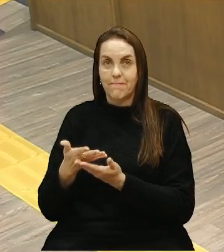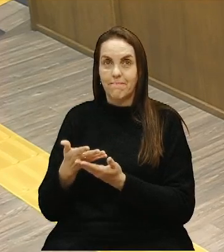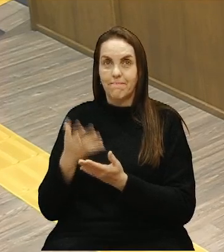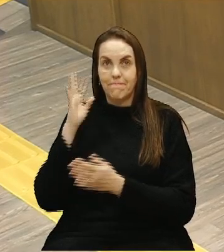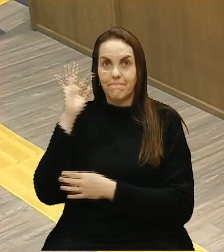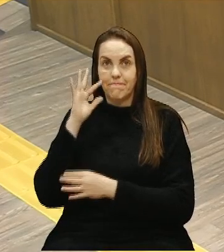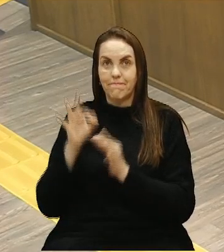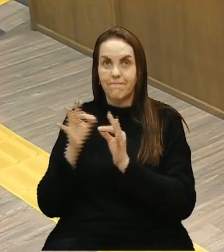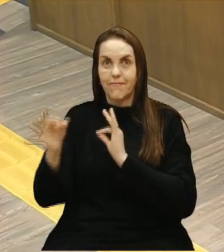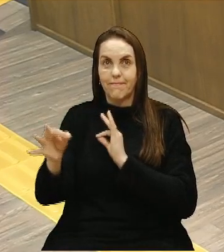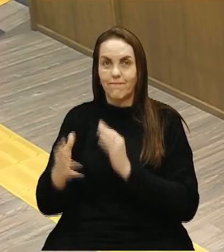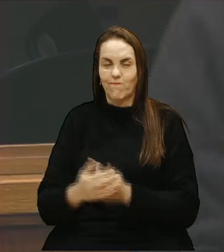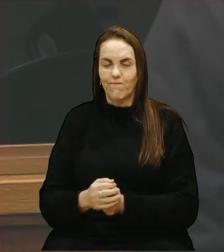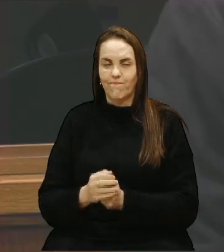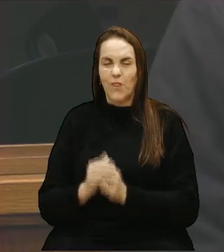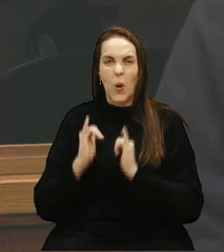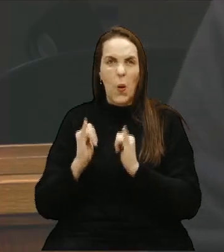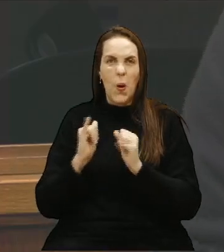Então, ônibus